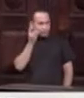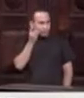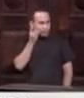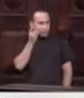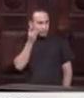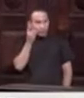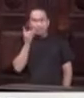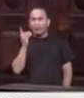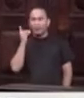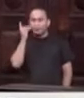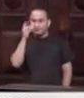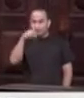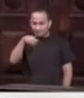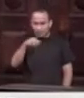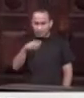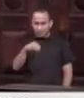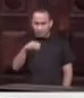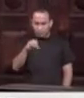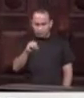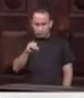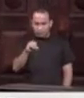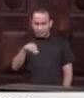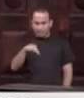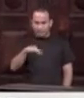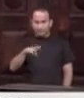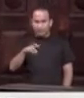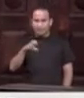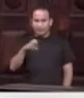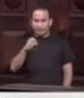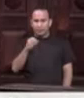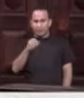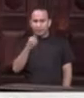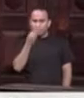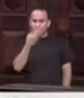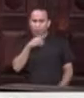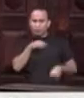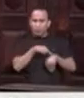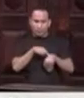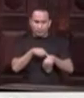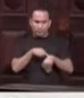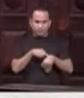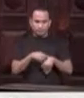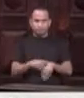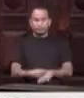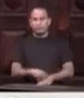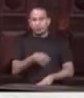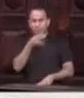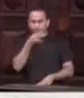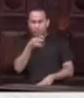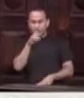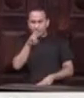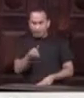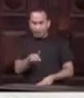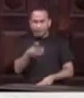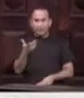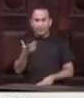Deputado Marcos Miller, em boa hora, propõe, e é um projeto